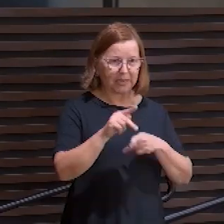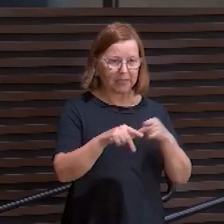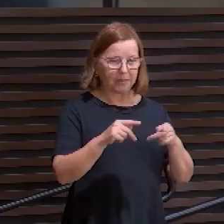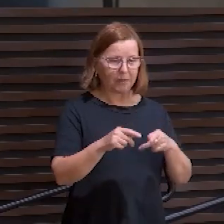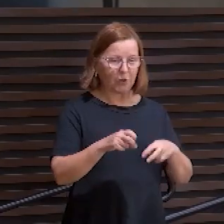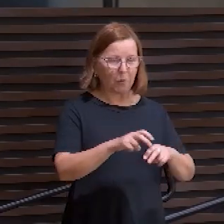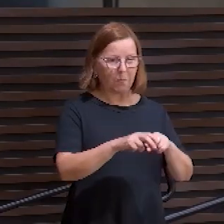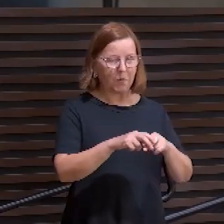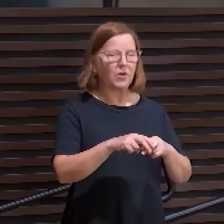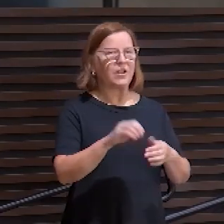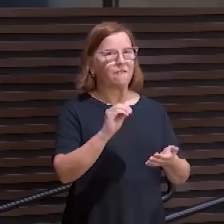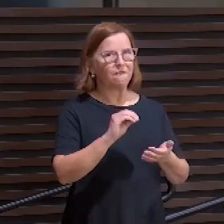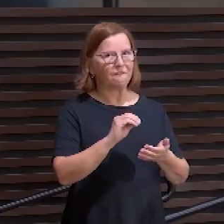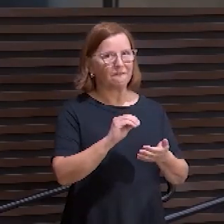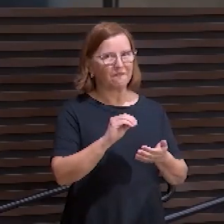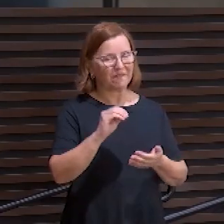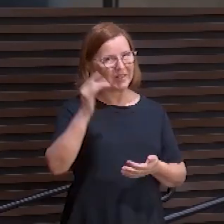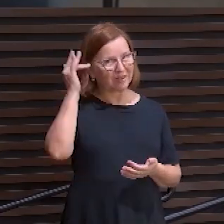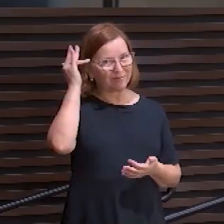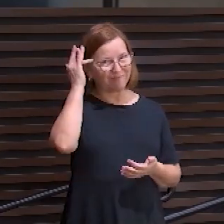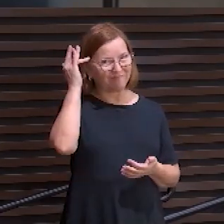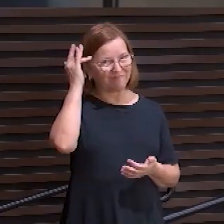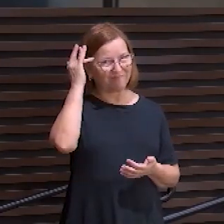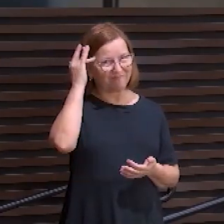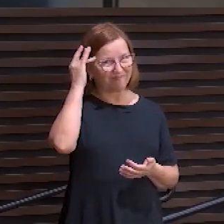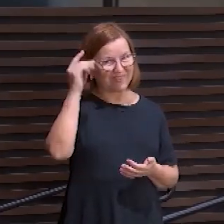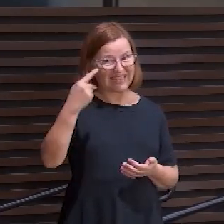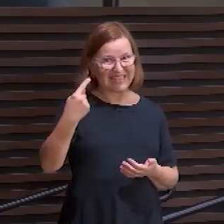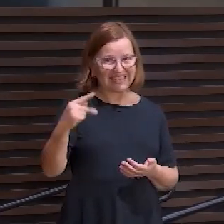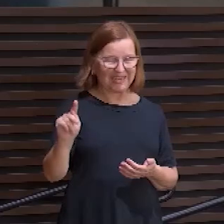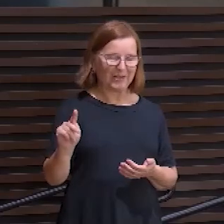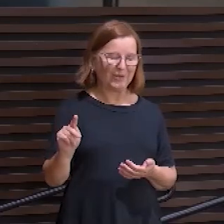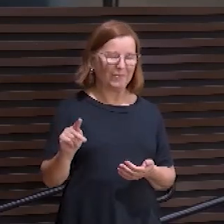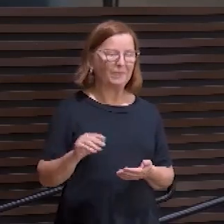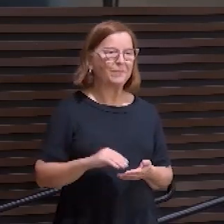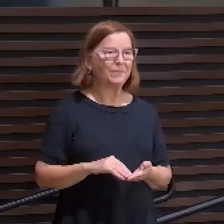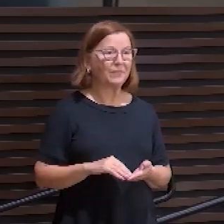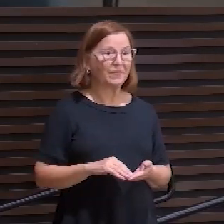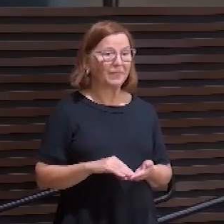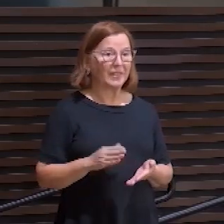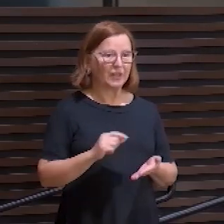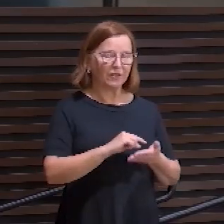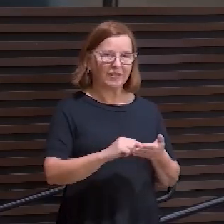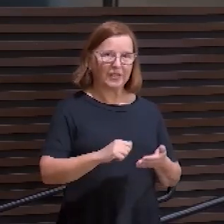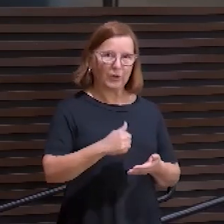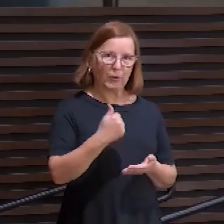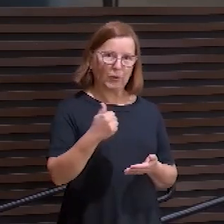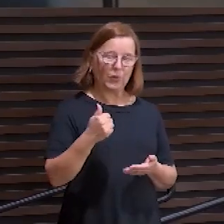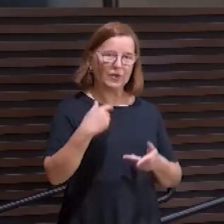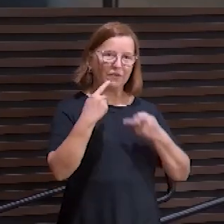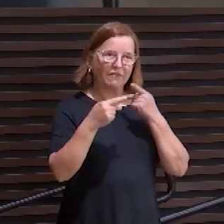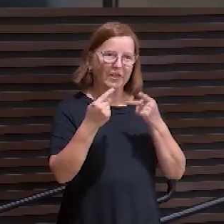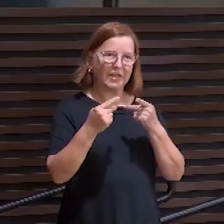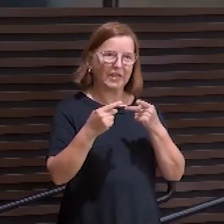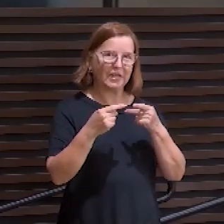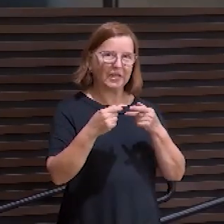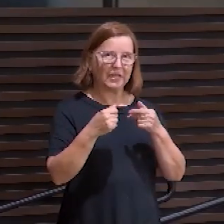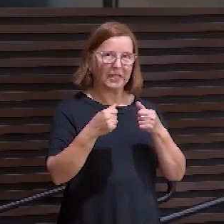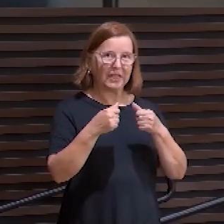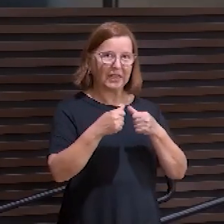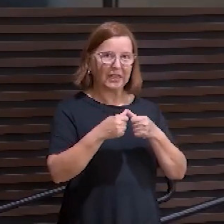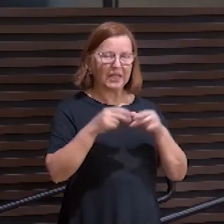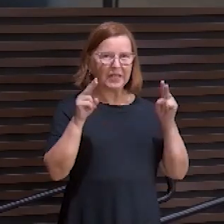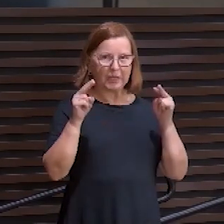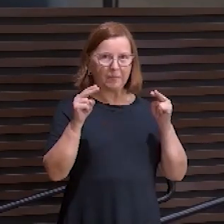imaturidade. E você percebe que aí no versículo 11, ele diz, a esse respeito,